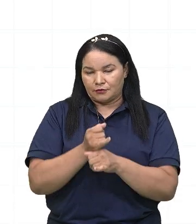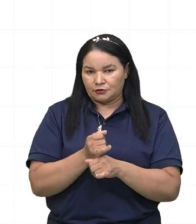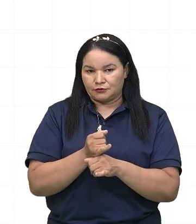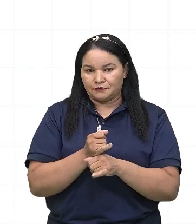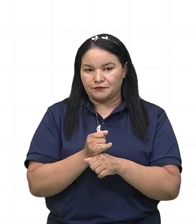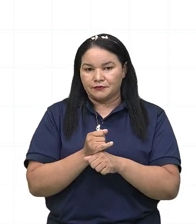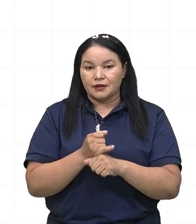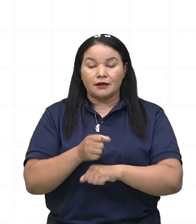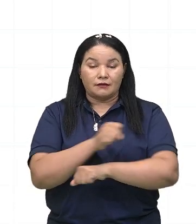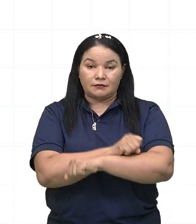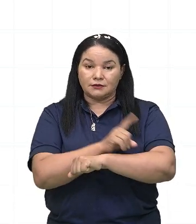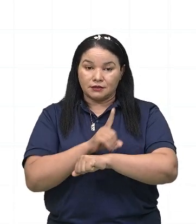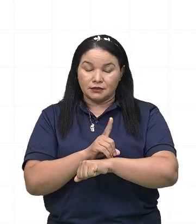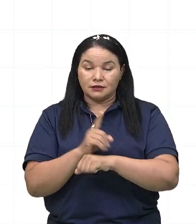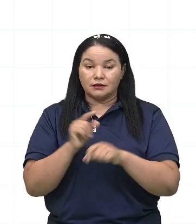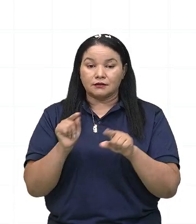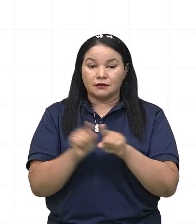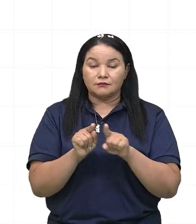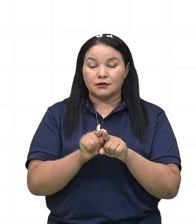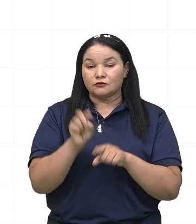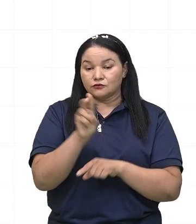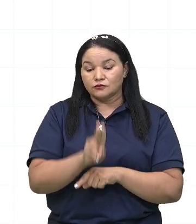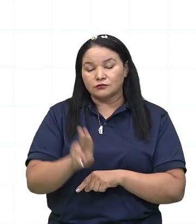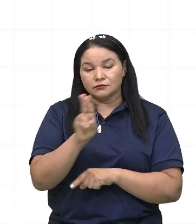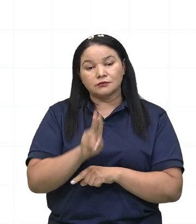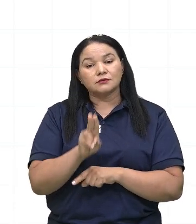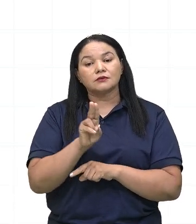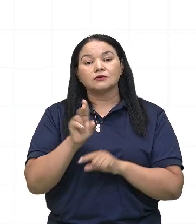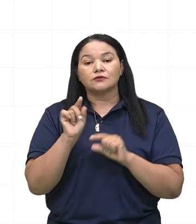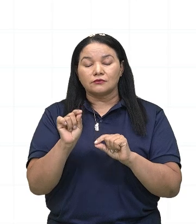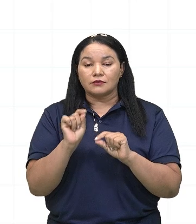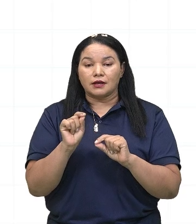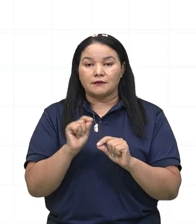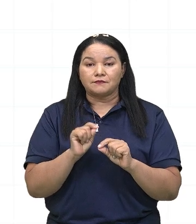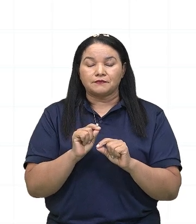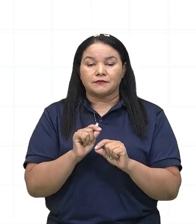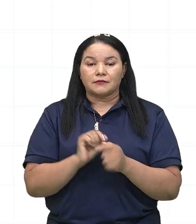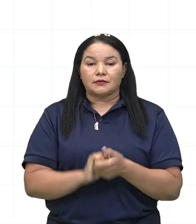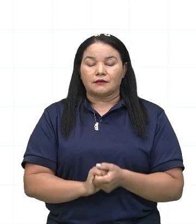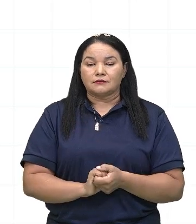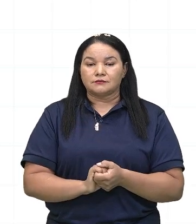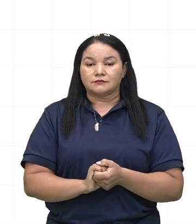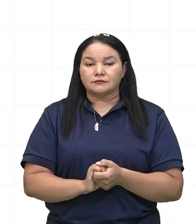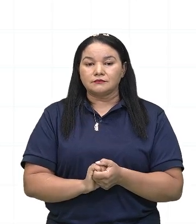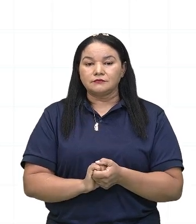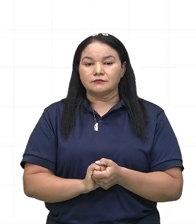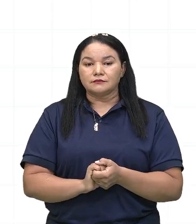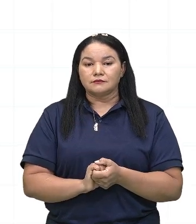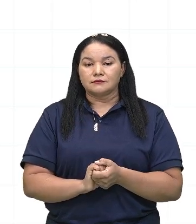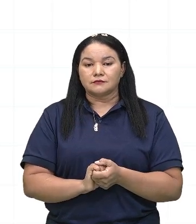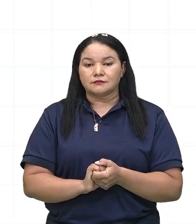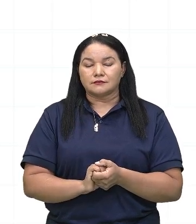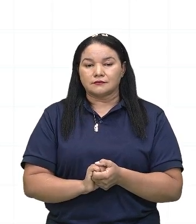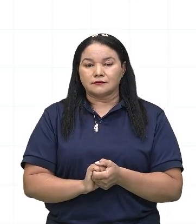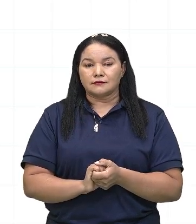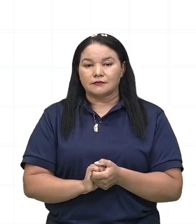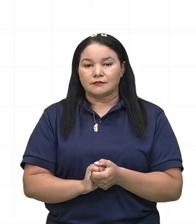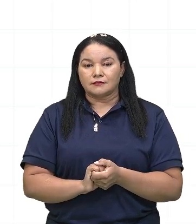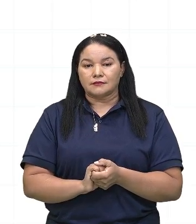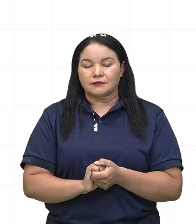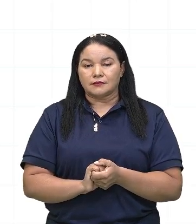ela otimizou para ser usada para atendimento da nossa demanda. O que é esse atendimento? Justamente